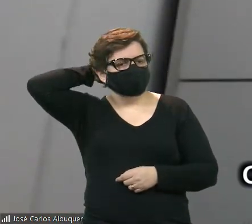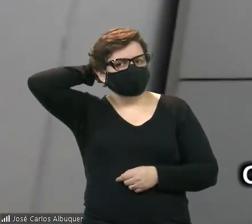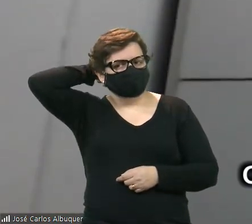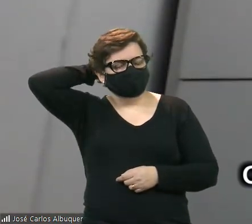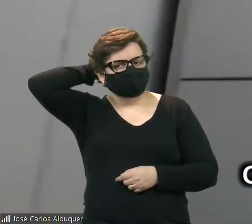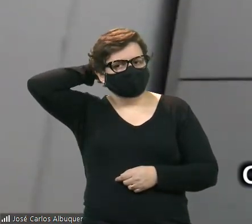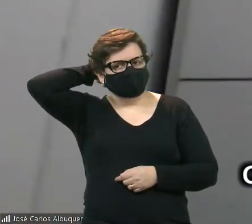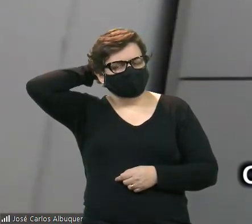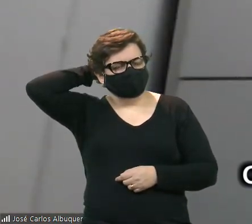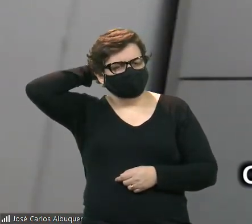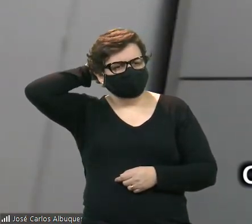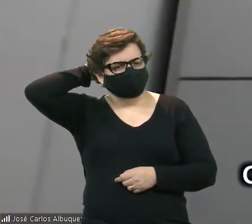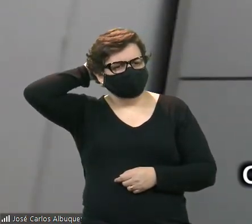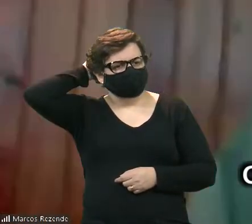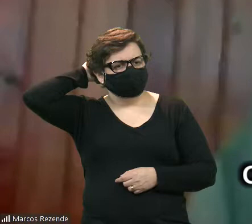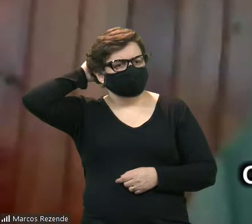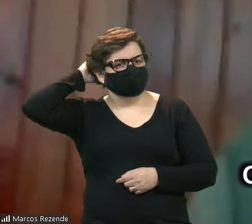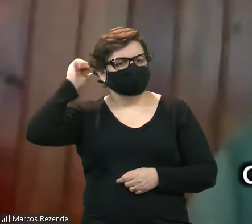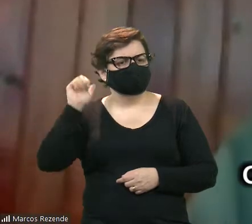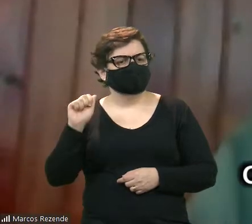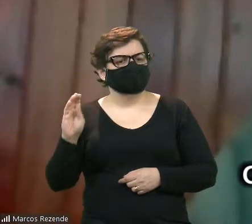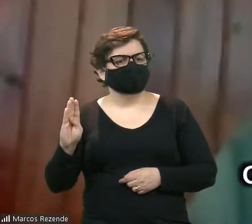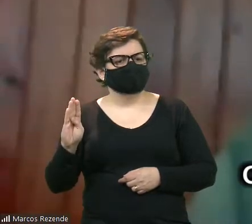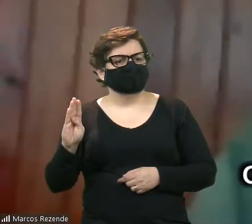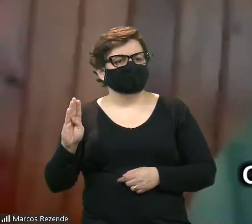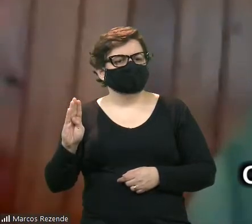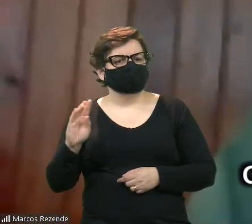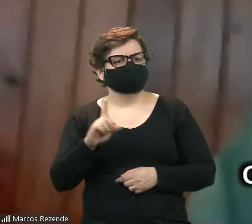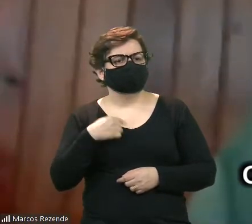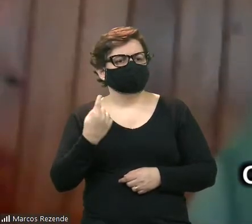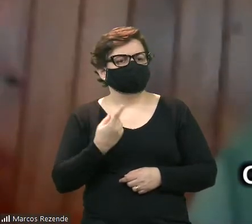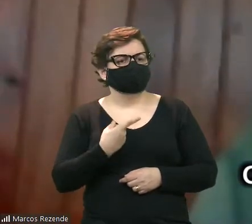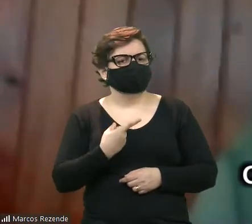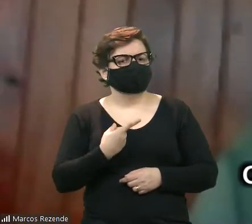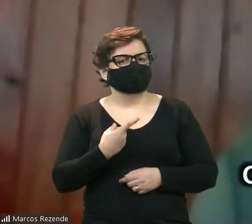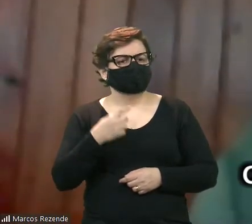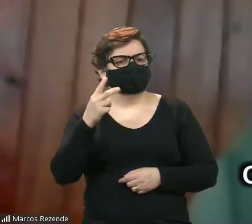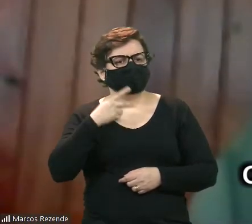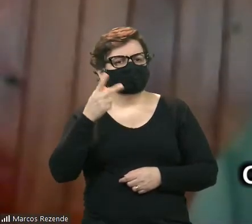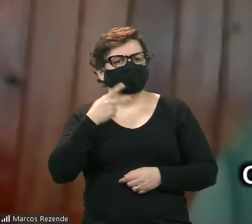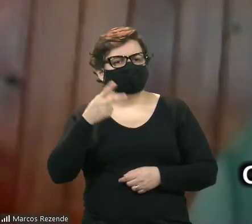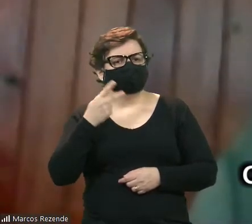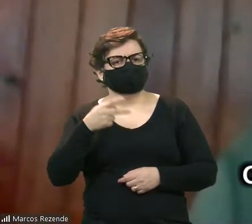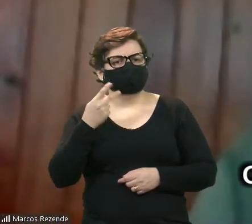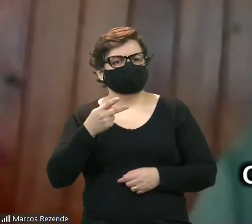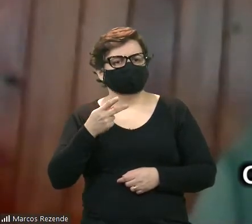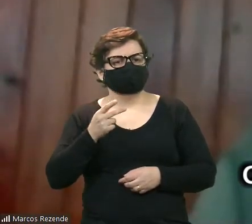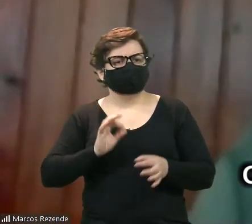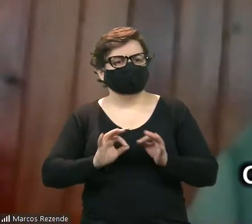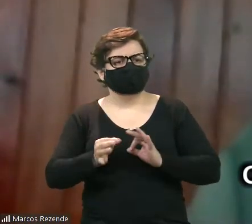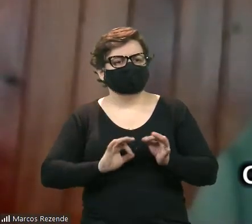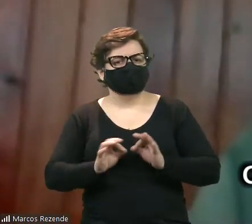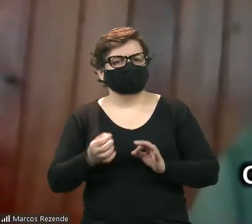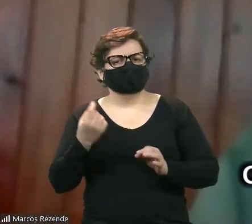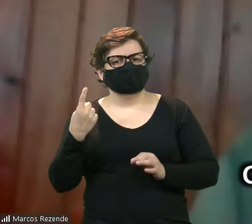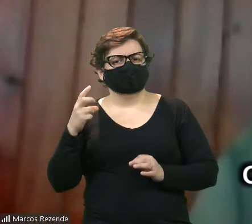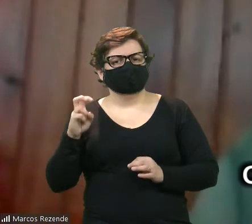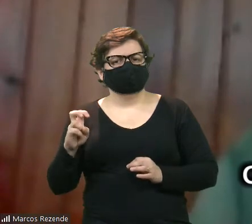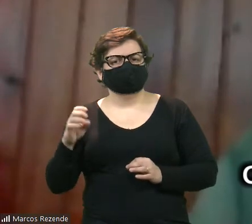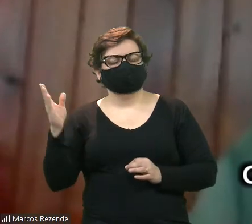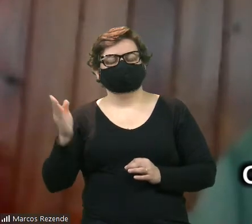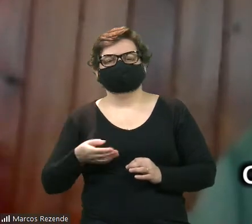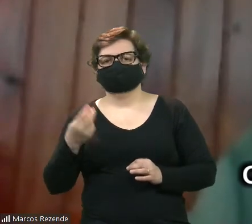para a região norte. Vereador Buquerque, nós estamos discutindo o projeto 15 de 2020, que